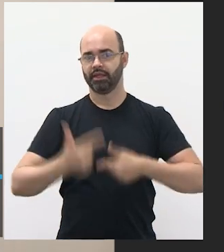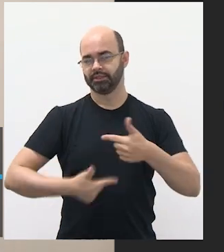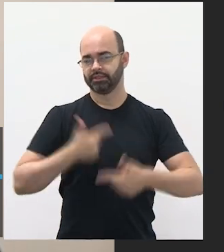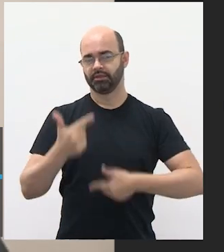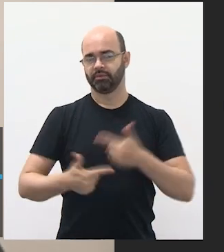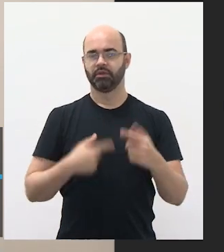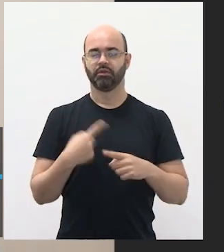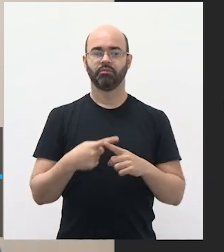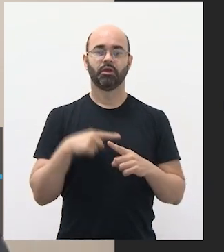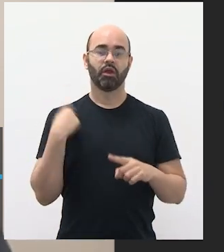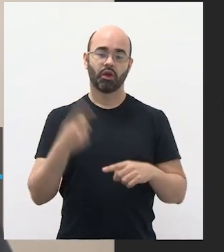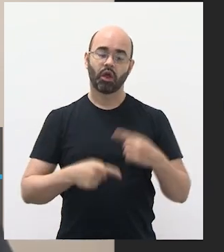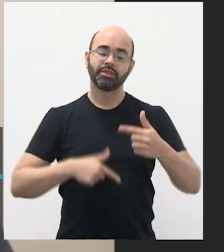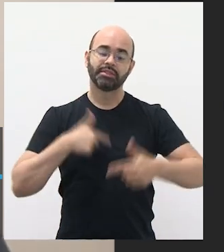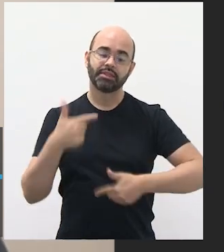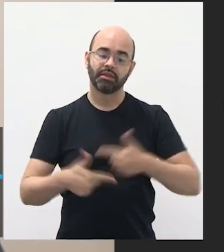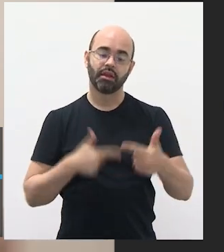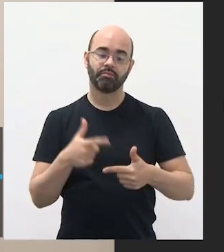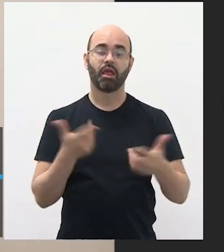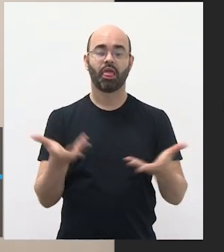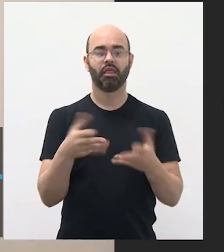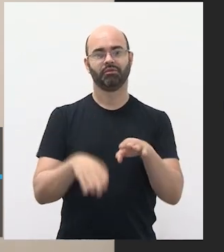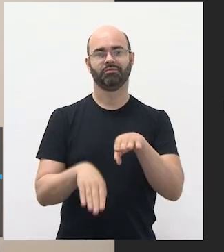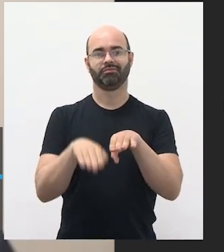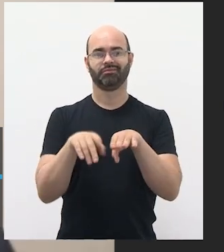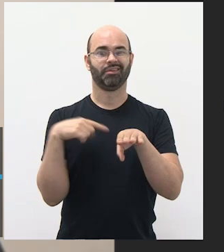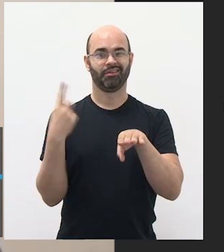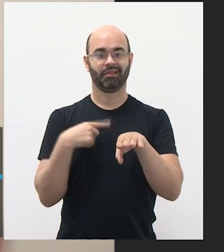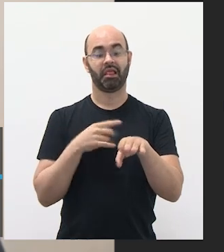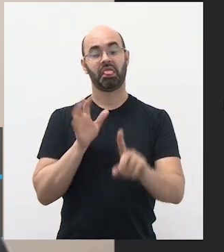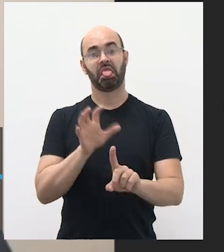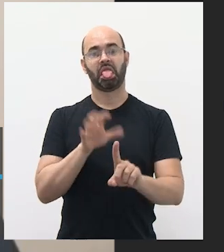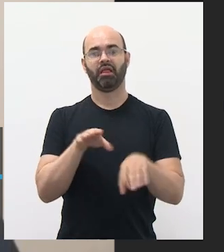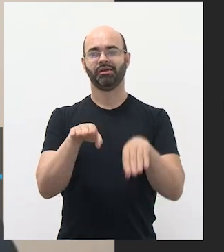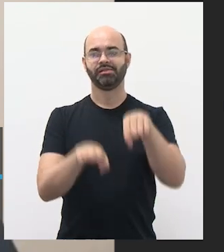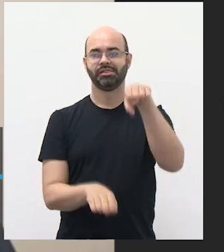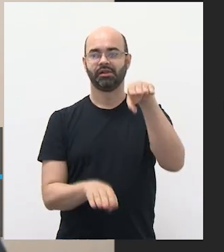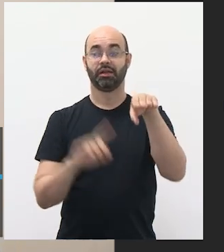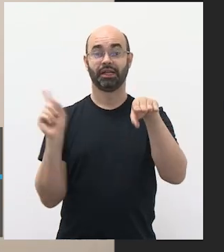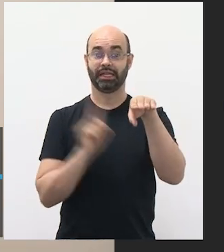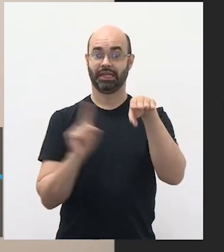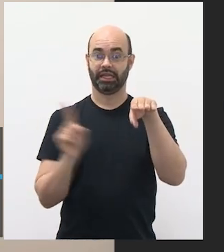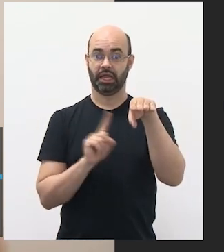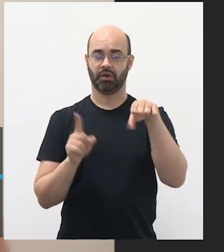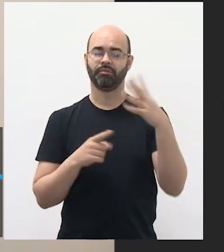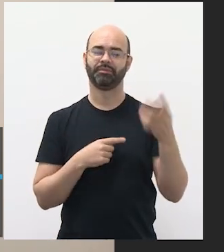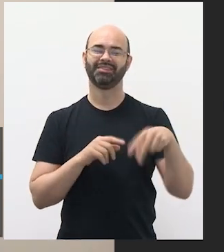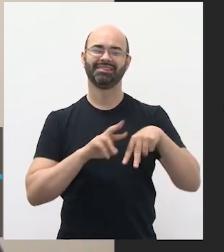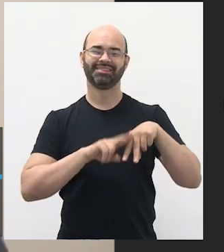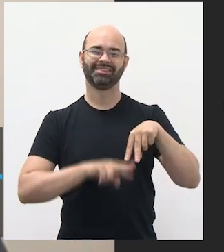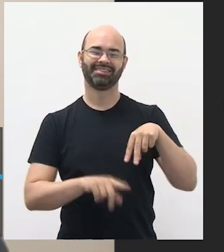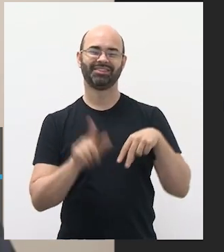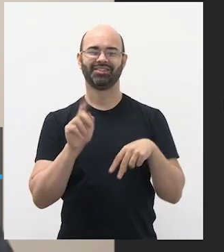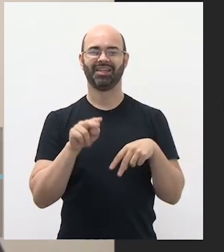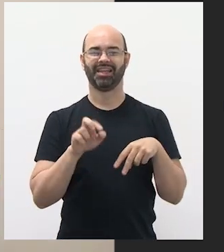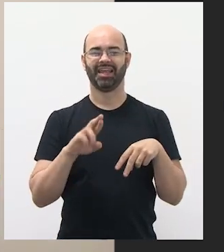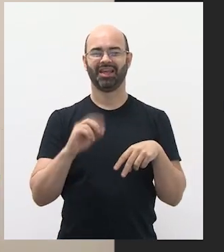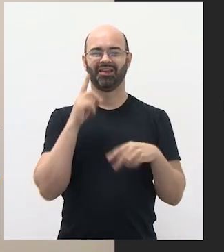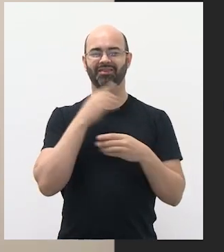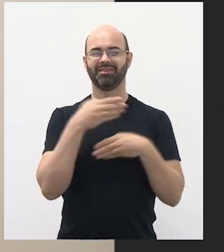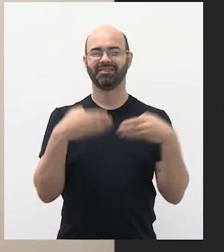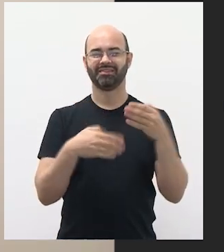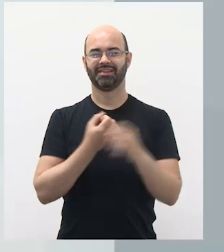um produtor de desigualdade. E aí, então, né, o que seria gênero, né, como o Mário trouxe? E aí, no slide 9, aí, eu trago